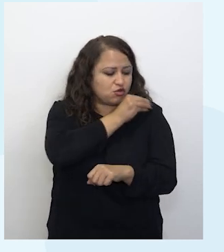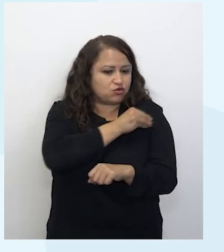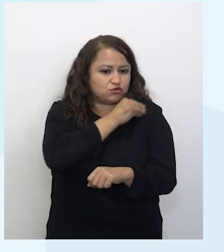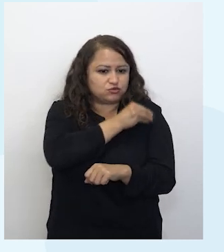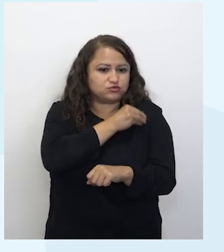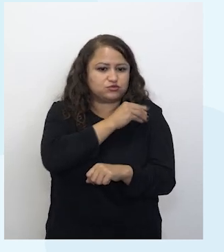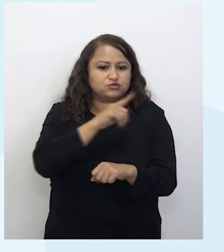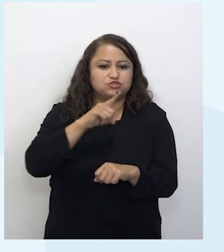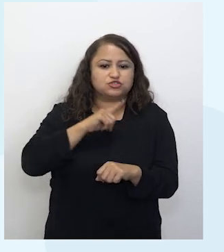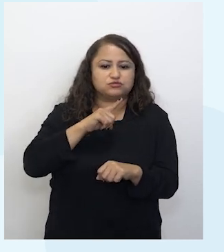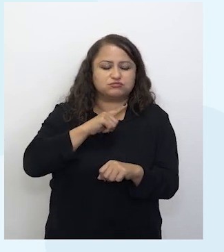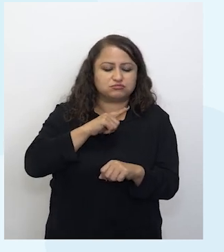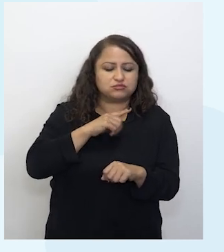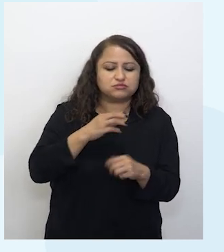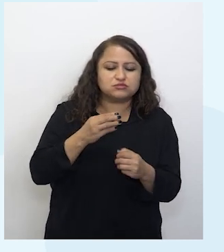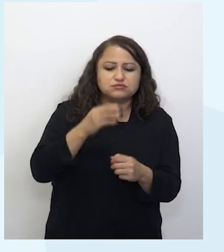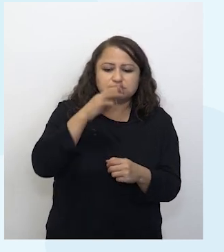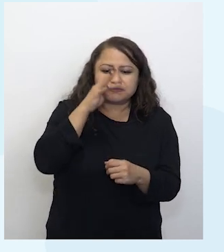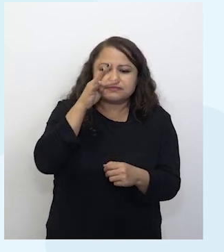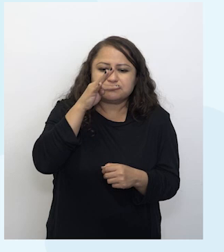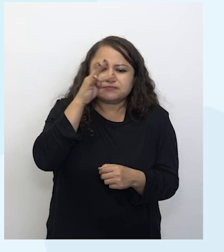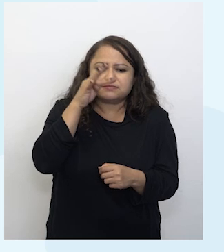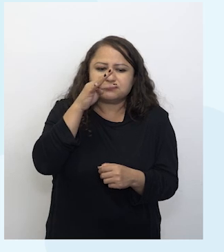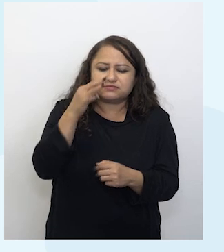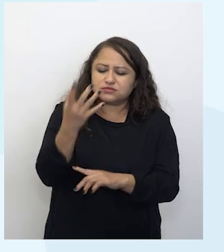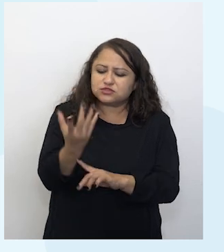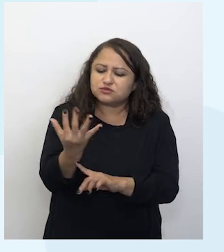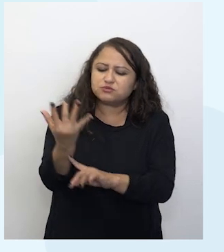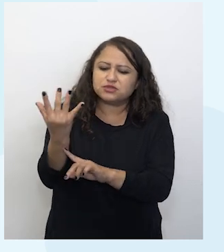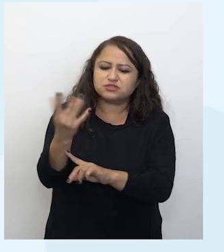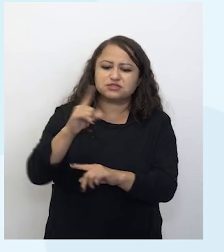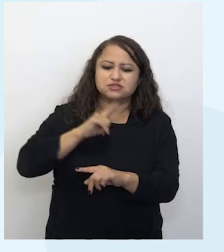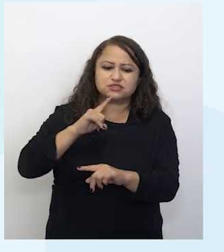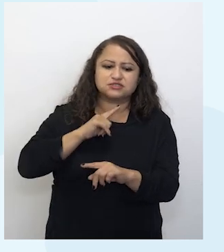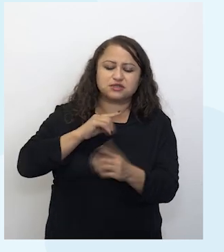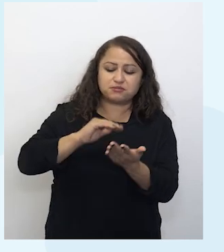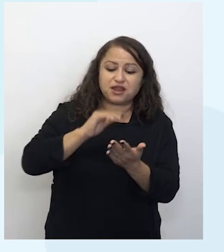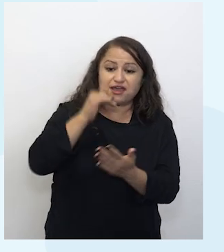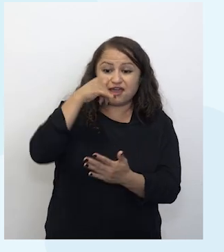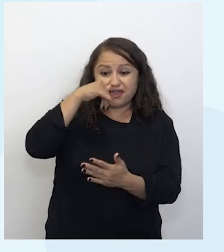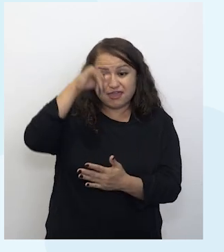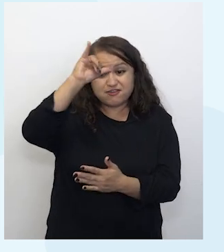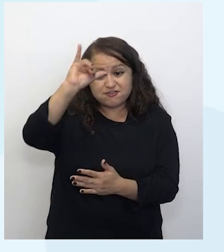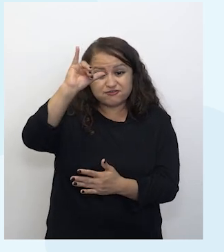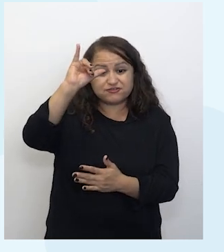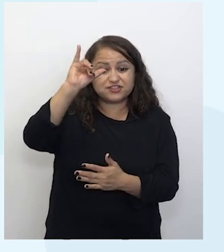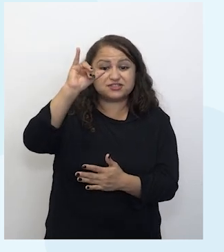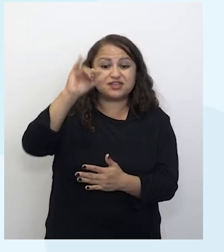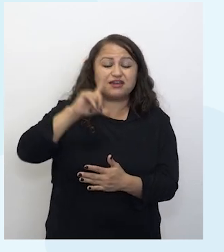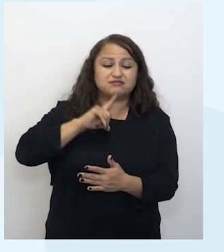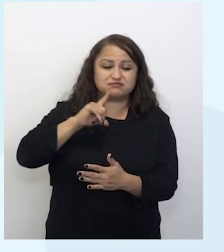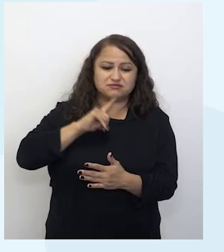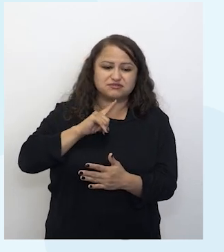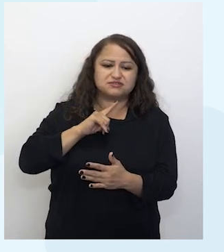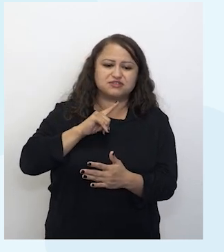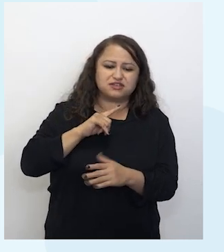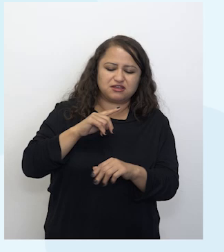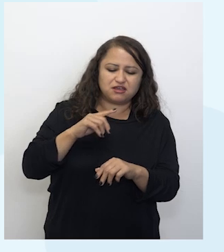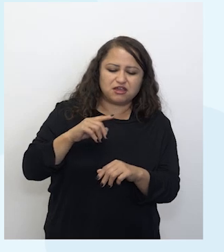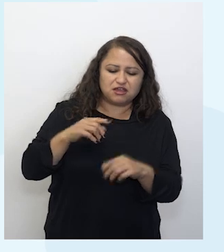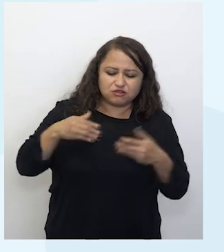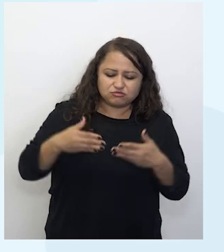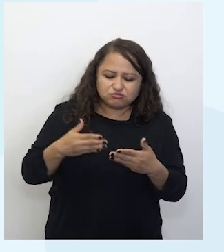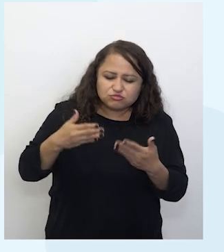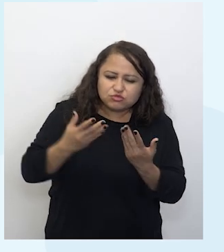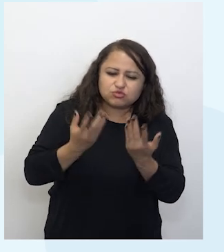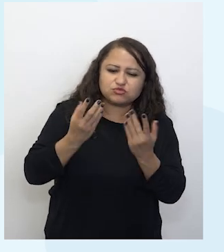para a formação de focos de proliferação do mosquito e destrói as larvas em menos de